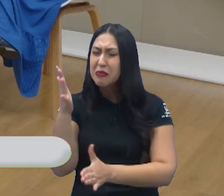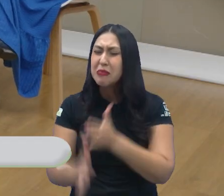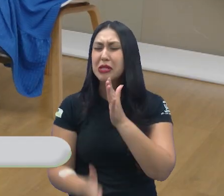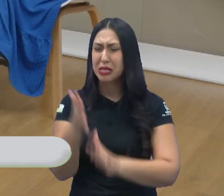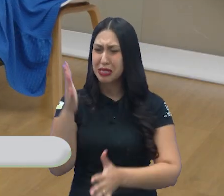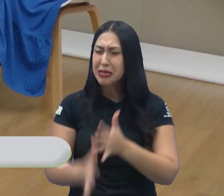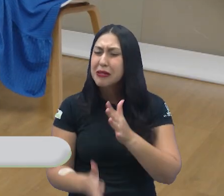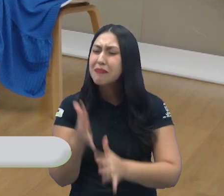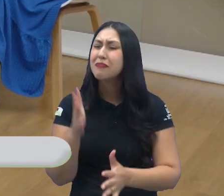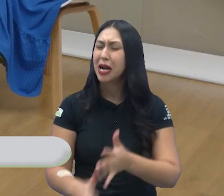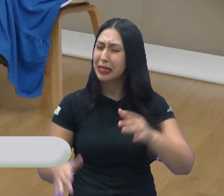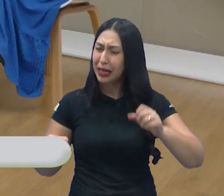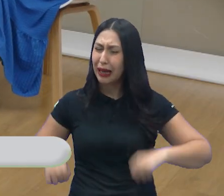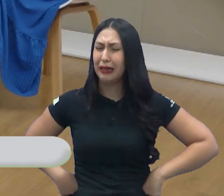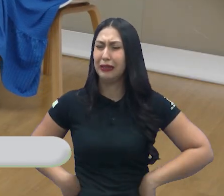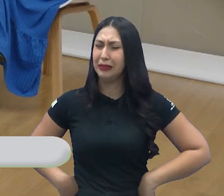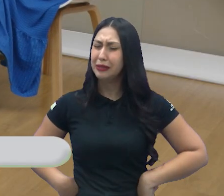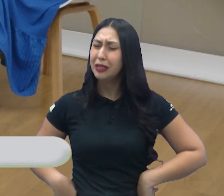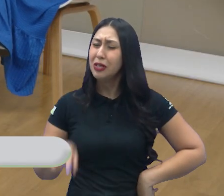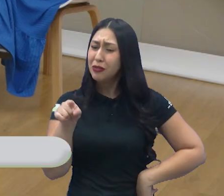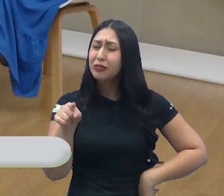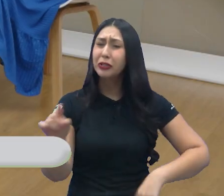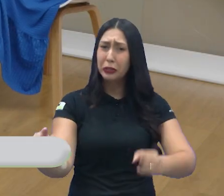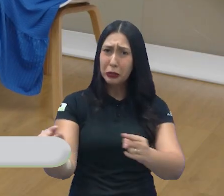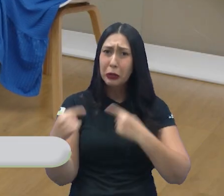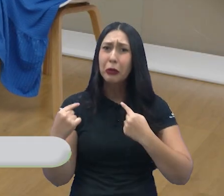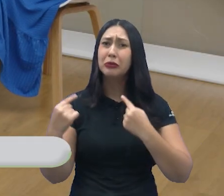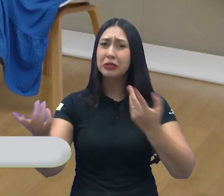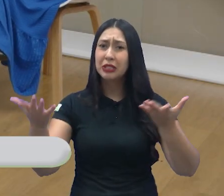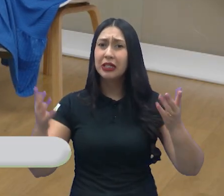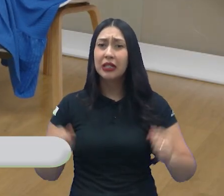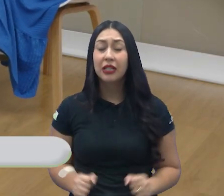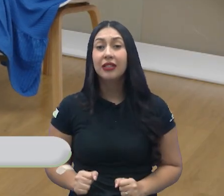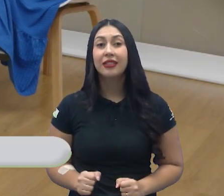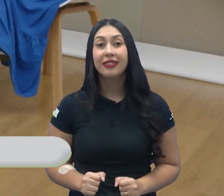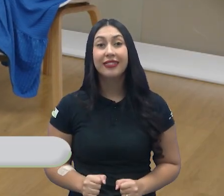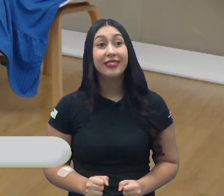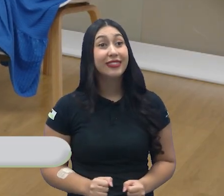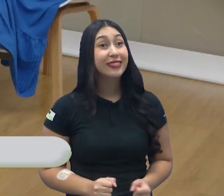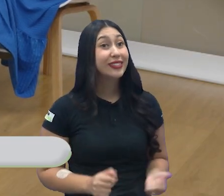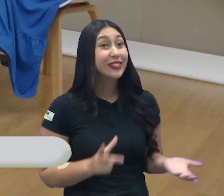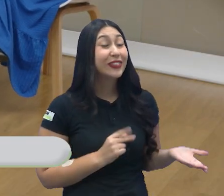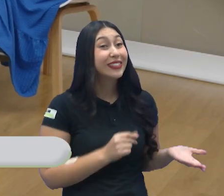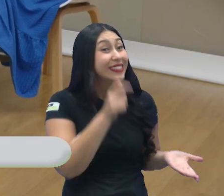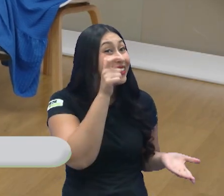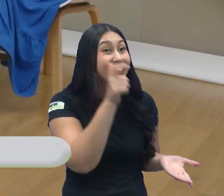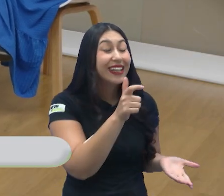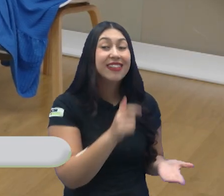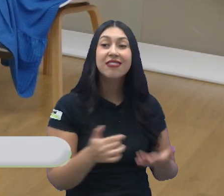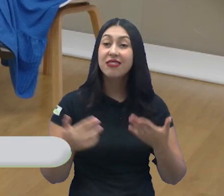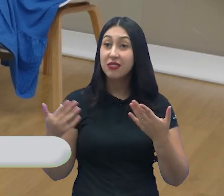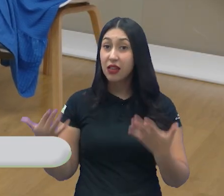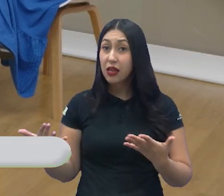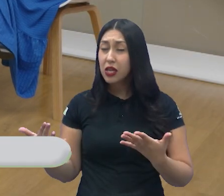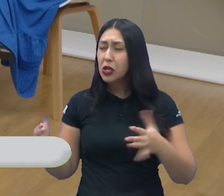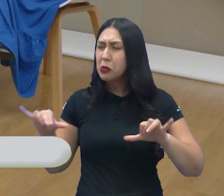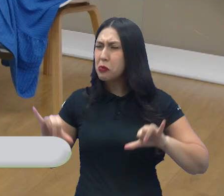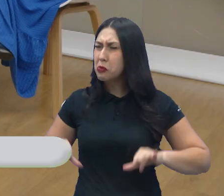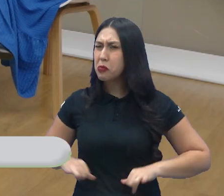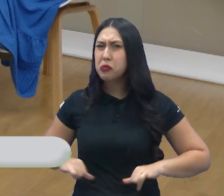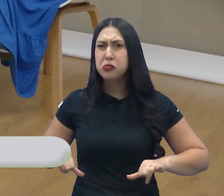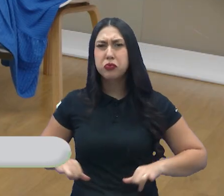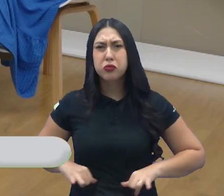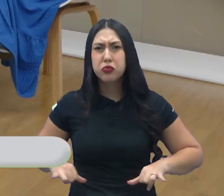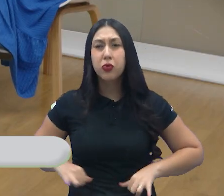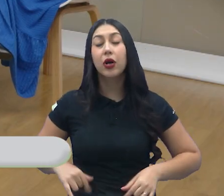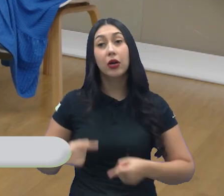aqui hoje, Gisele, por isso você colocou essa pedra aqui. Gente, muito interessante. E aí ele vai sofrer, porque ele é o